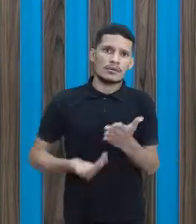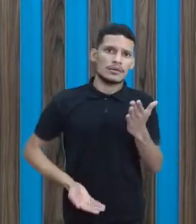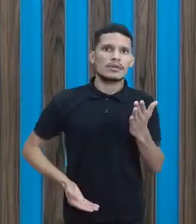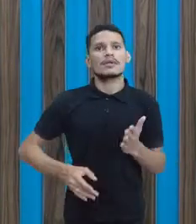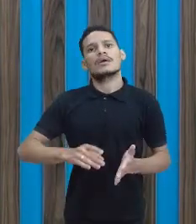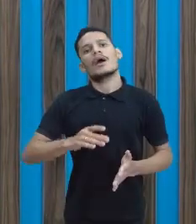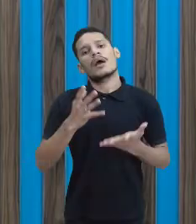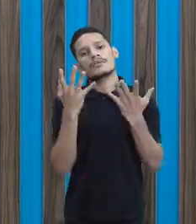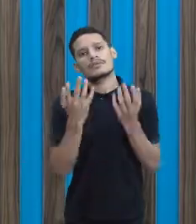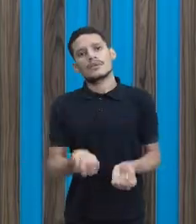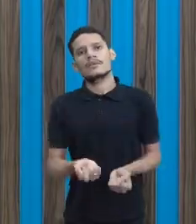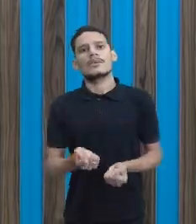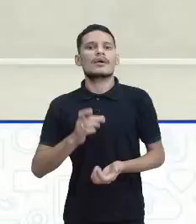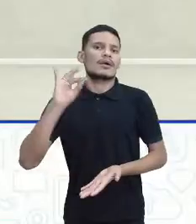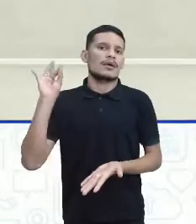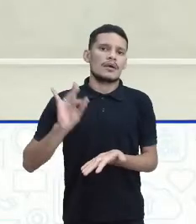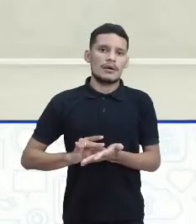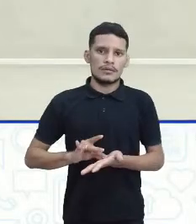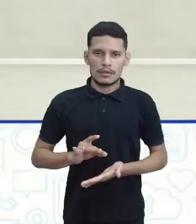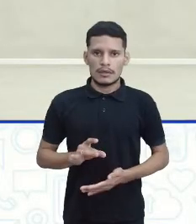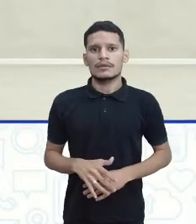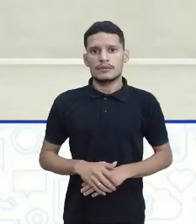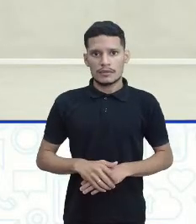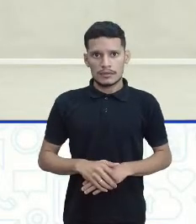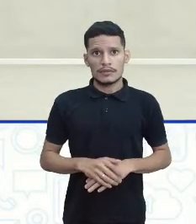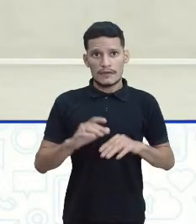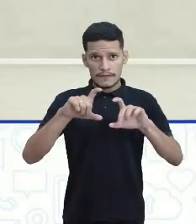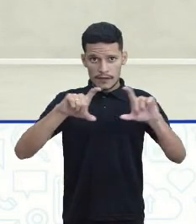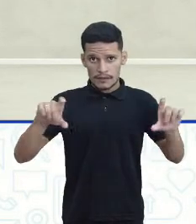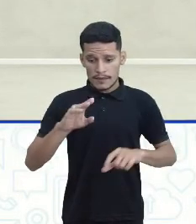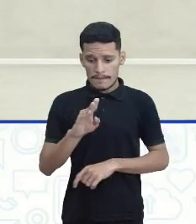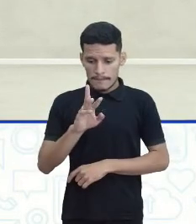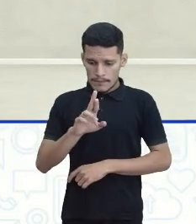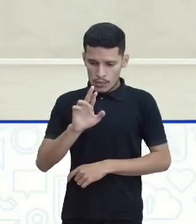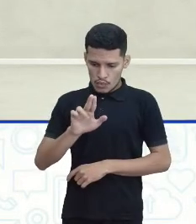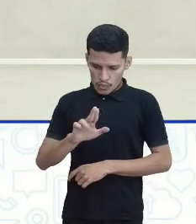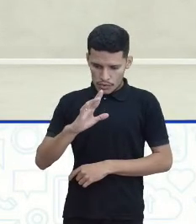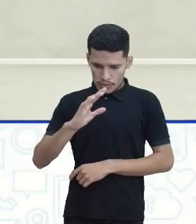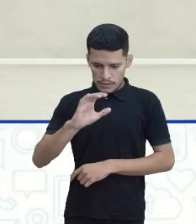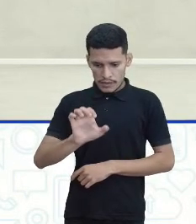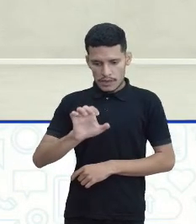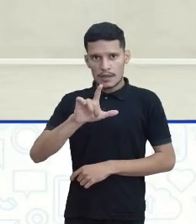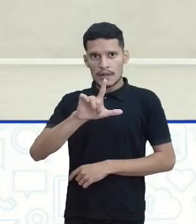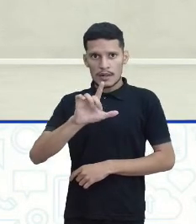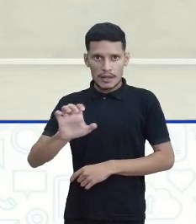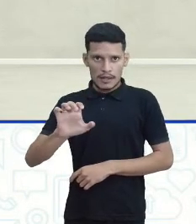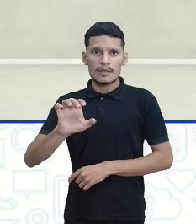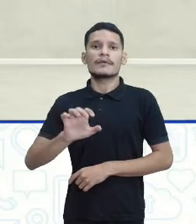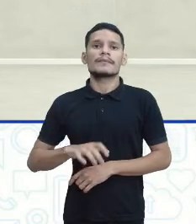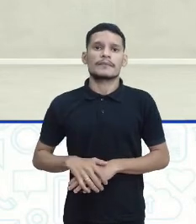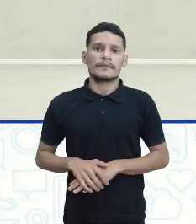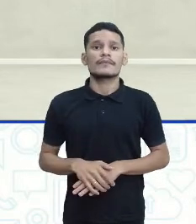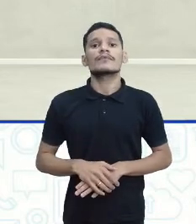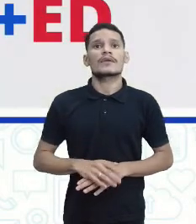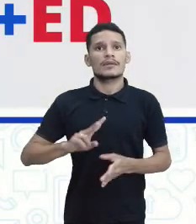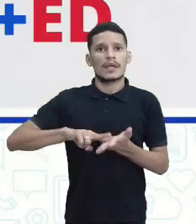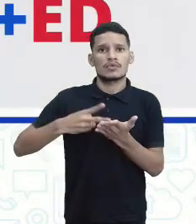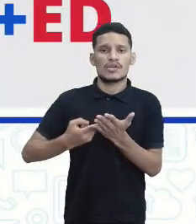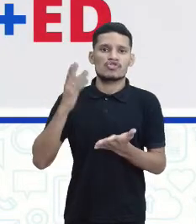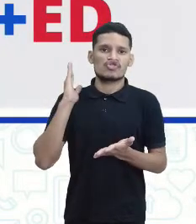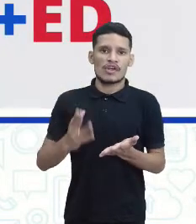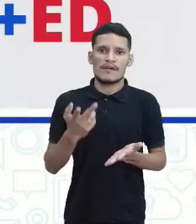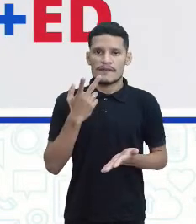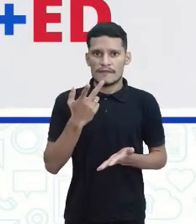sido aceita como realidade. Frase de Bruce Lee. Olha aí a tradução, né? Como eu acabei de gerar com